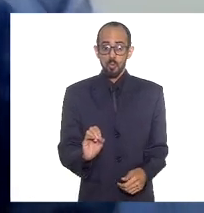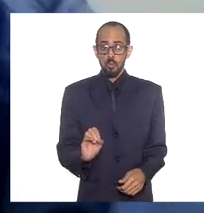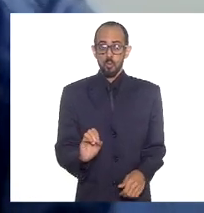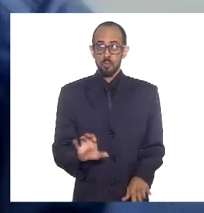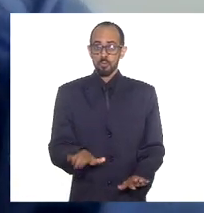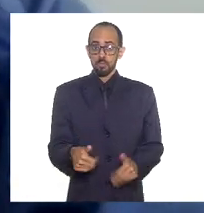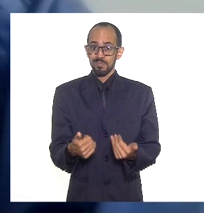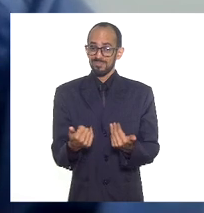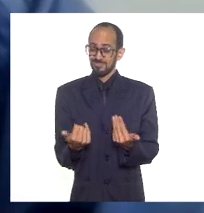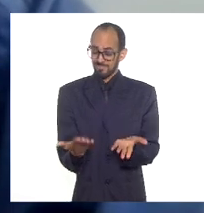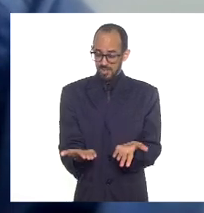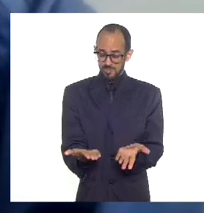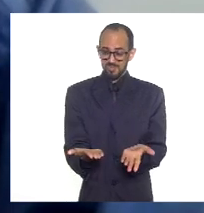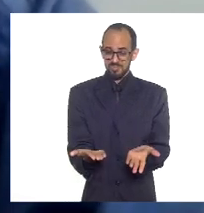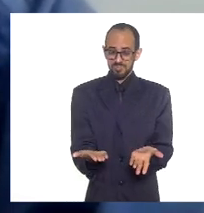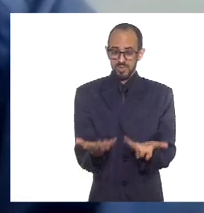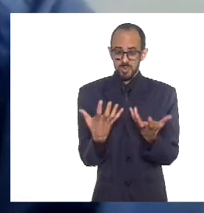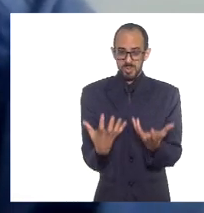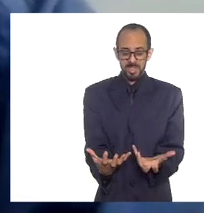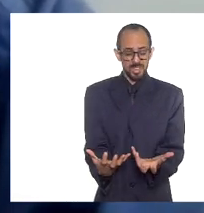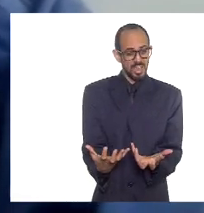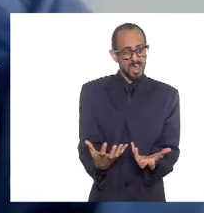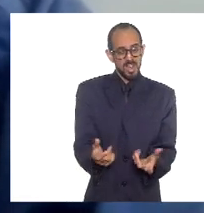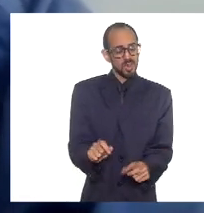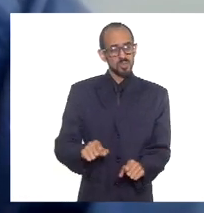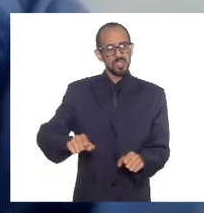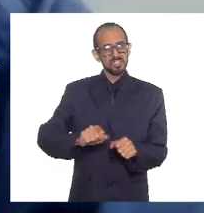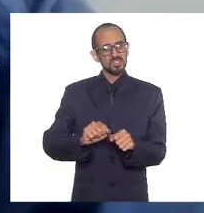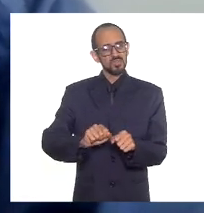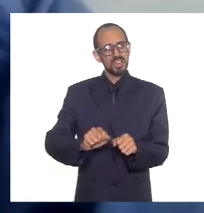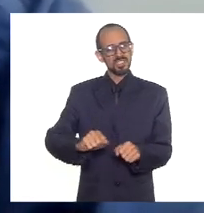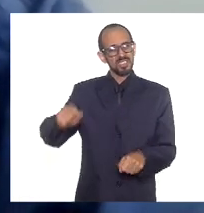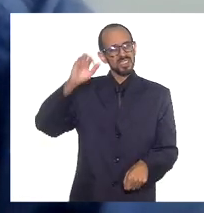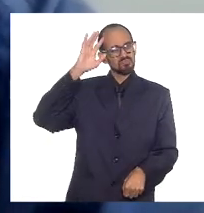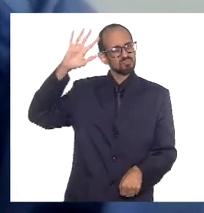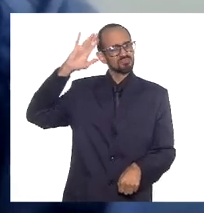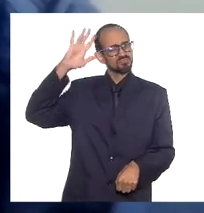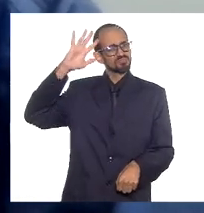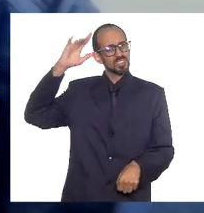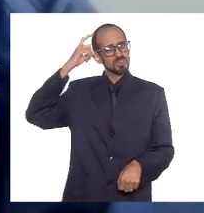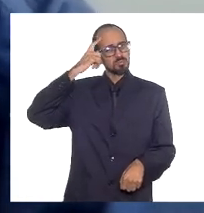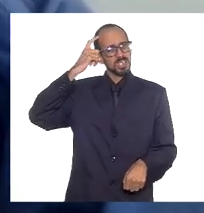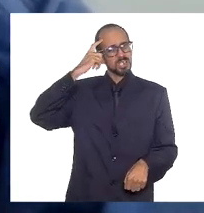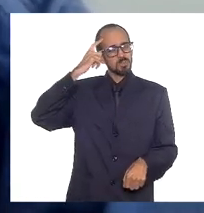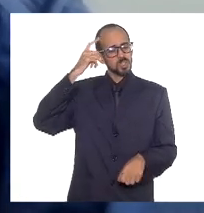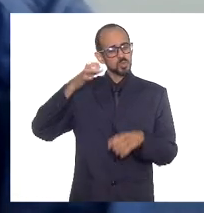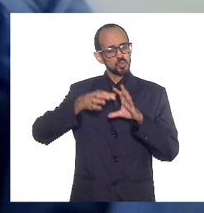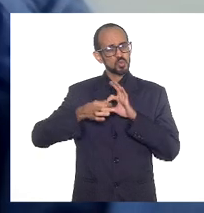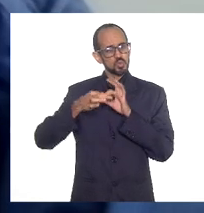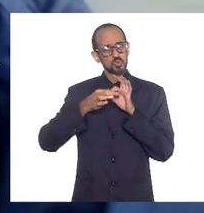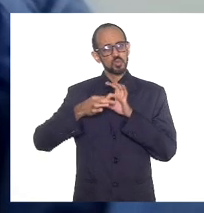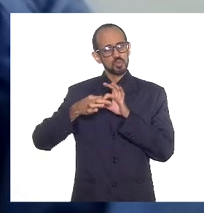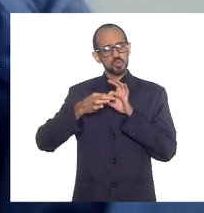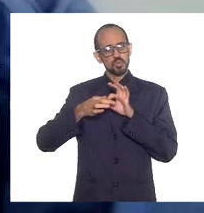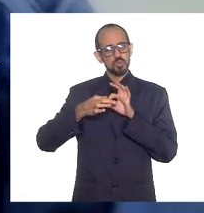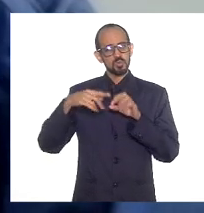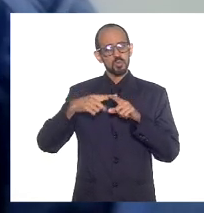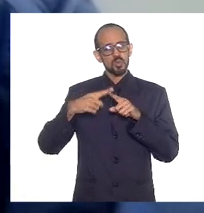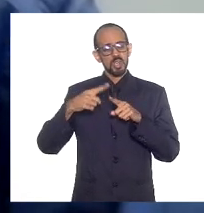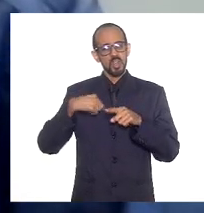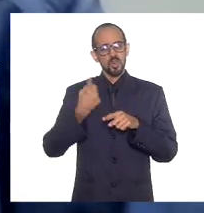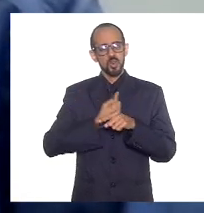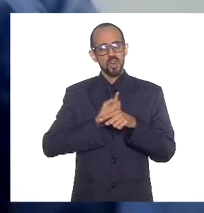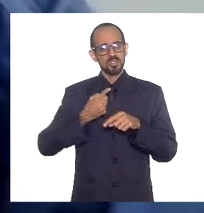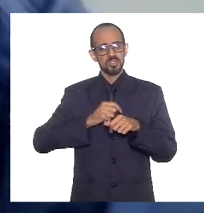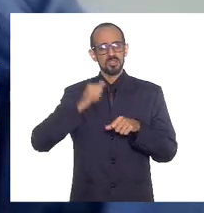Então, eu queria só fazer essa reflexão, porque eu acho que a gente está aqui no parlamento, é um